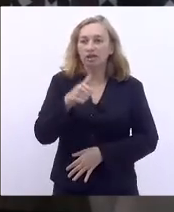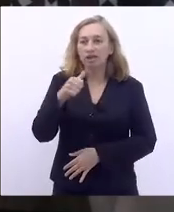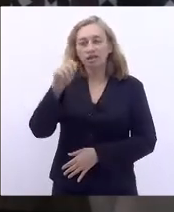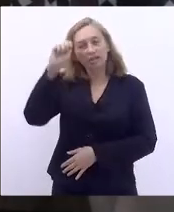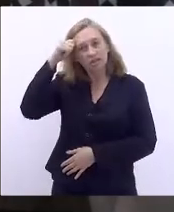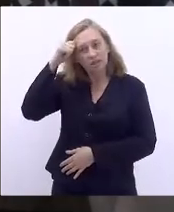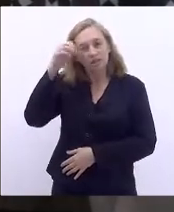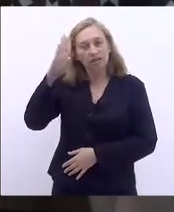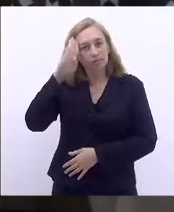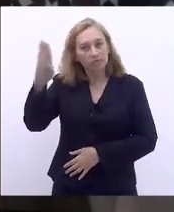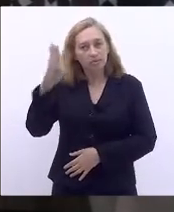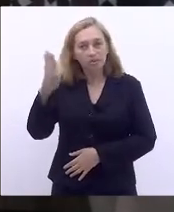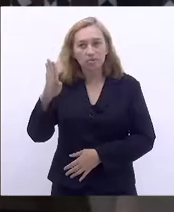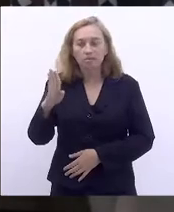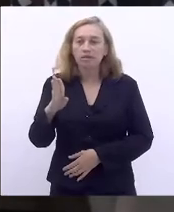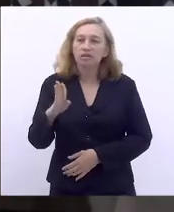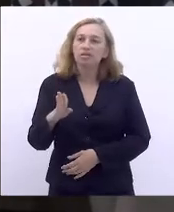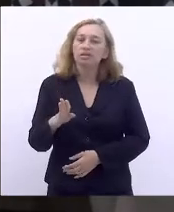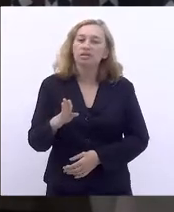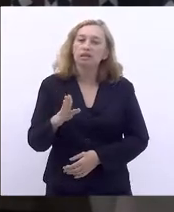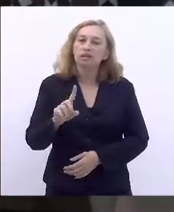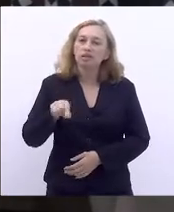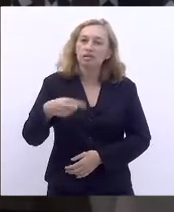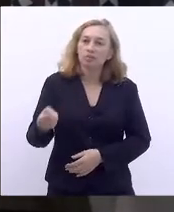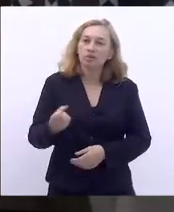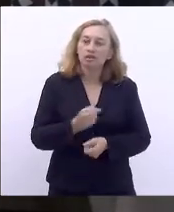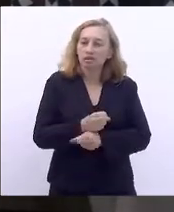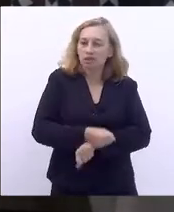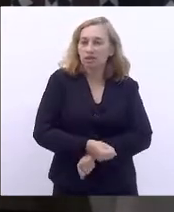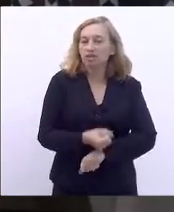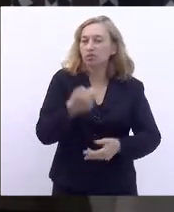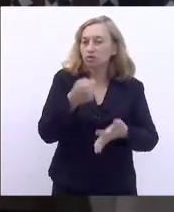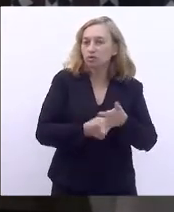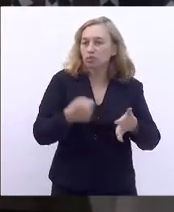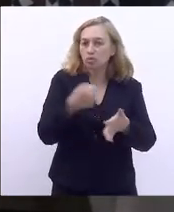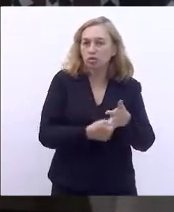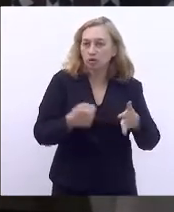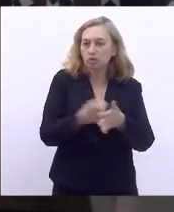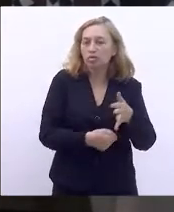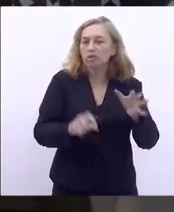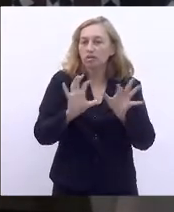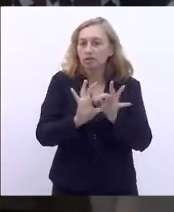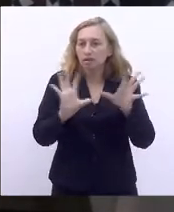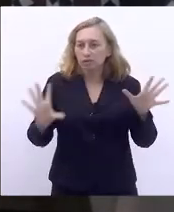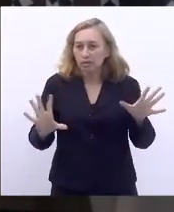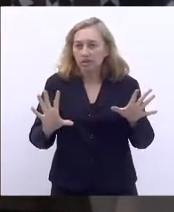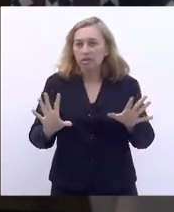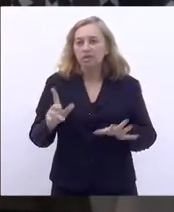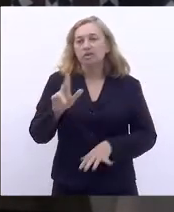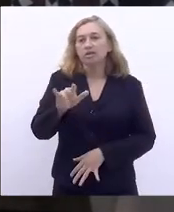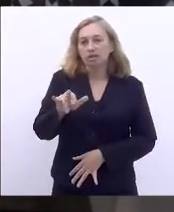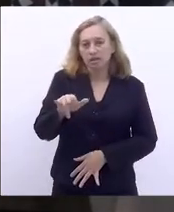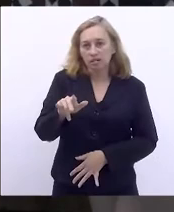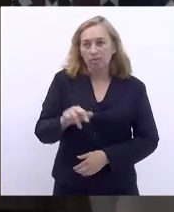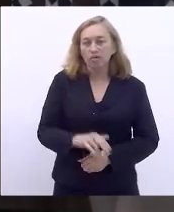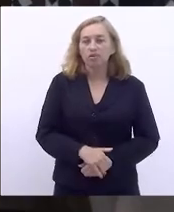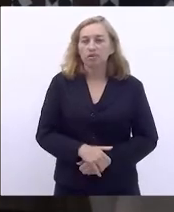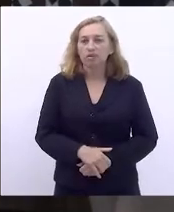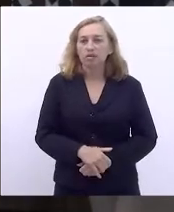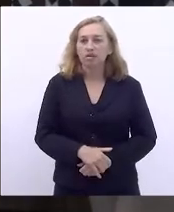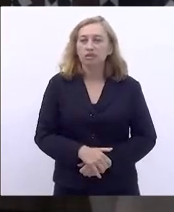no pós-escravização, na sua luta pela libertação de seus irmãos,